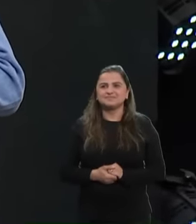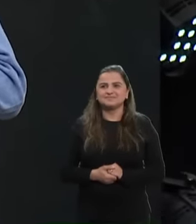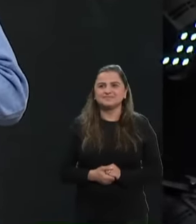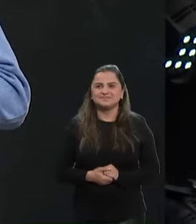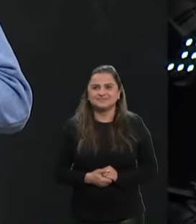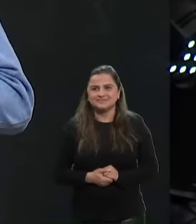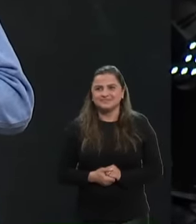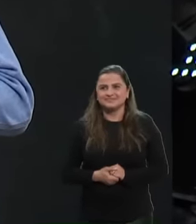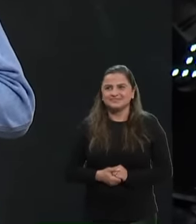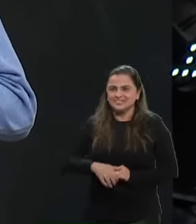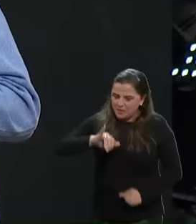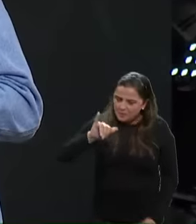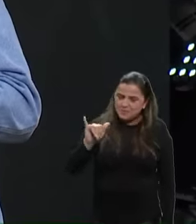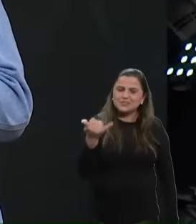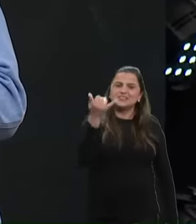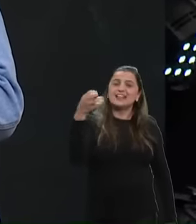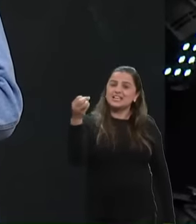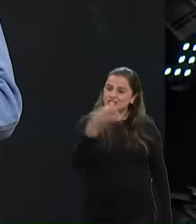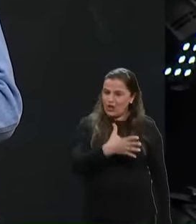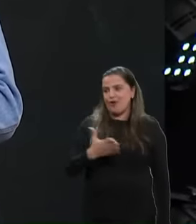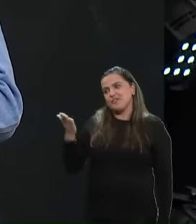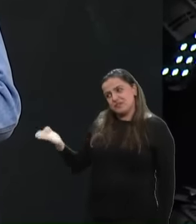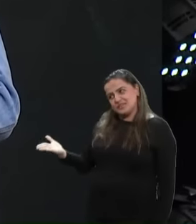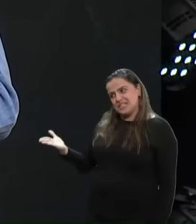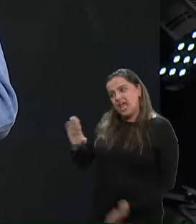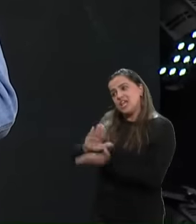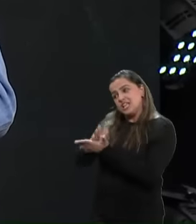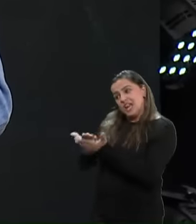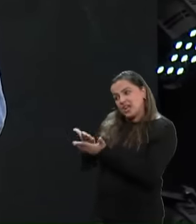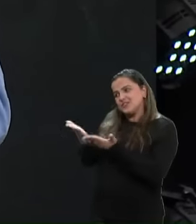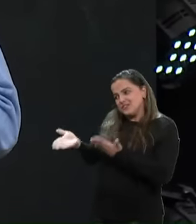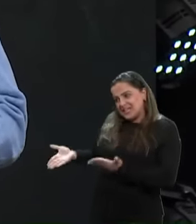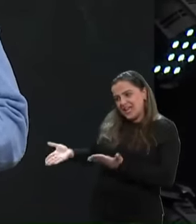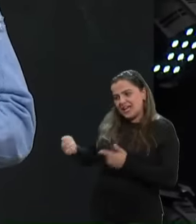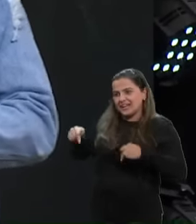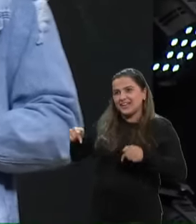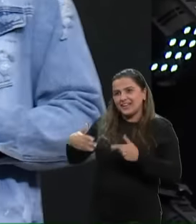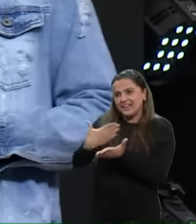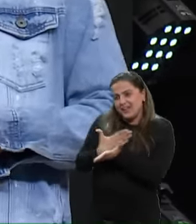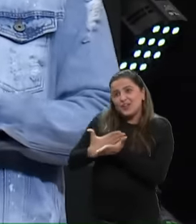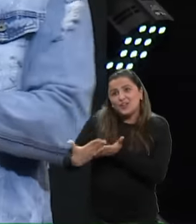Una nueva oportunidad. Aquí es el lugar de los nuevos comienzos.